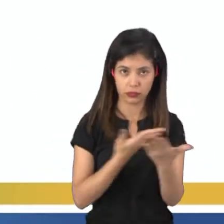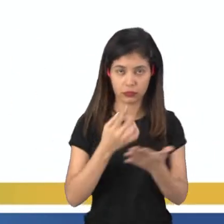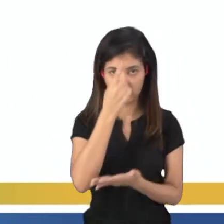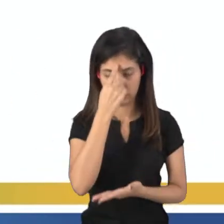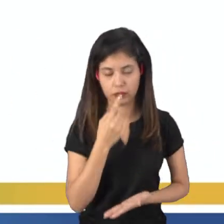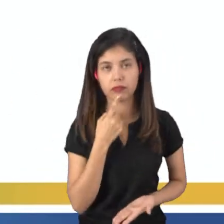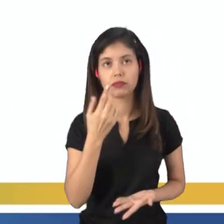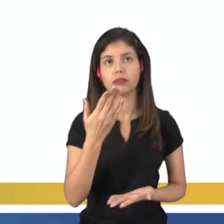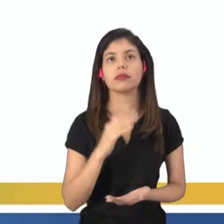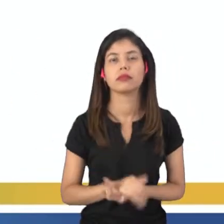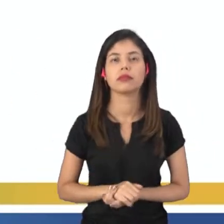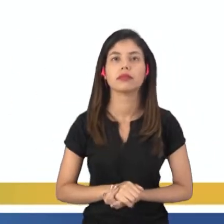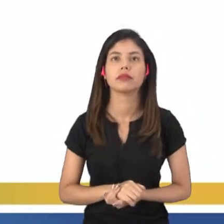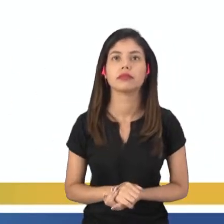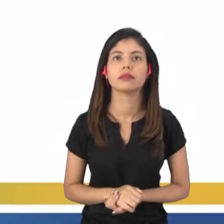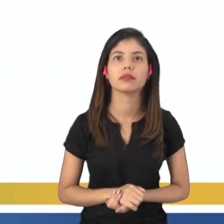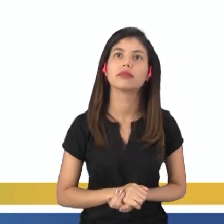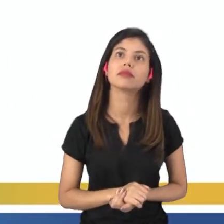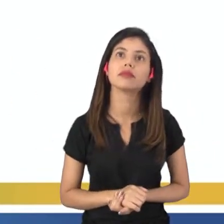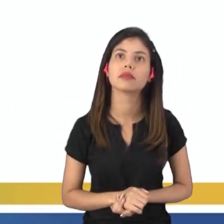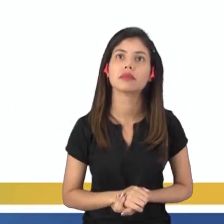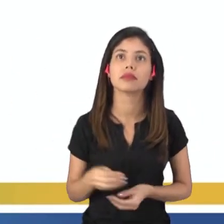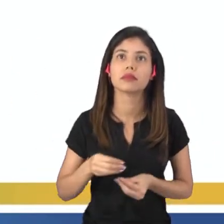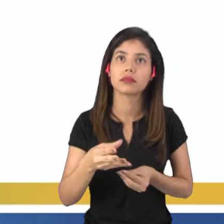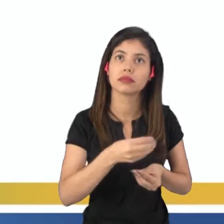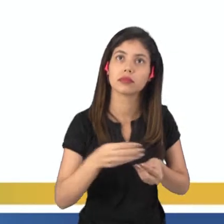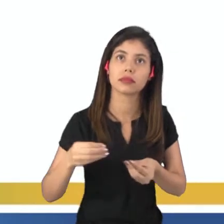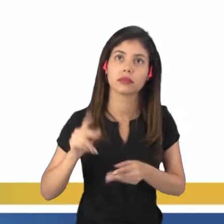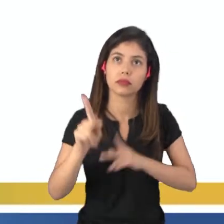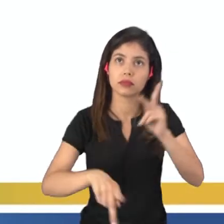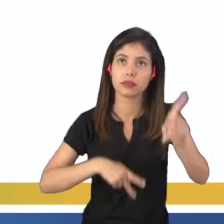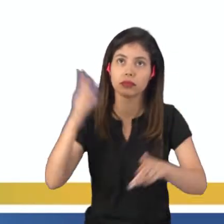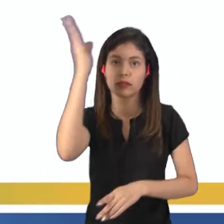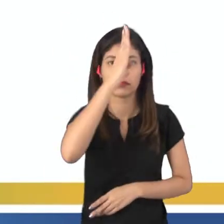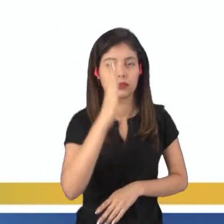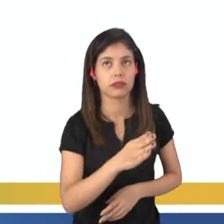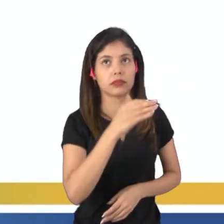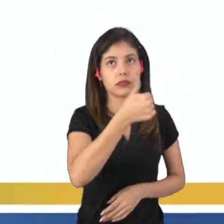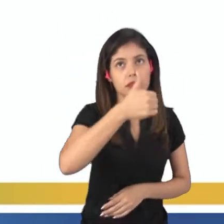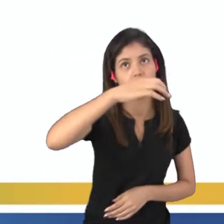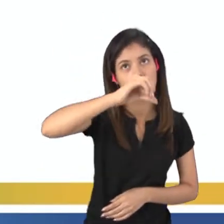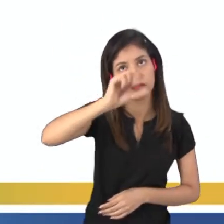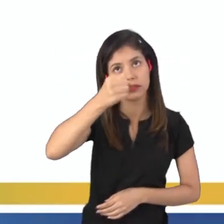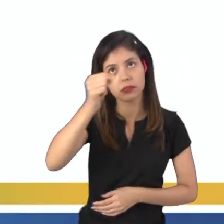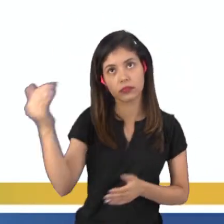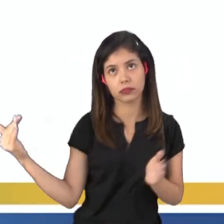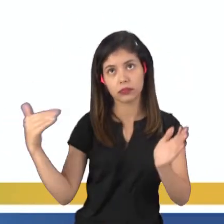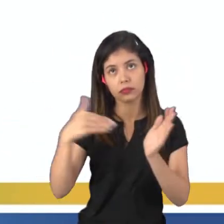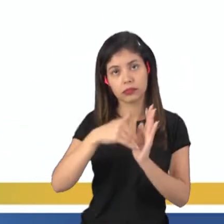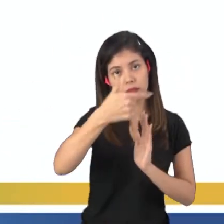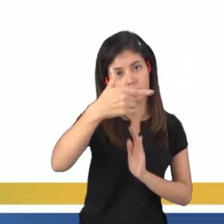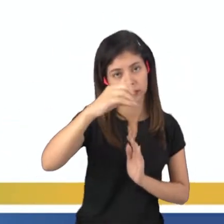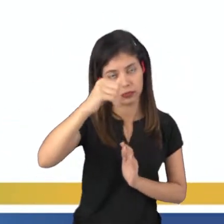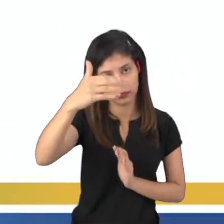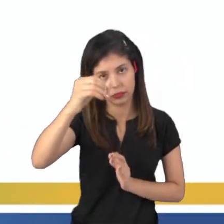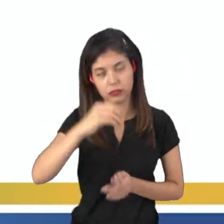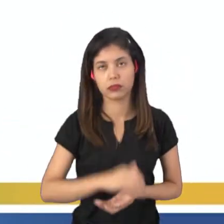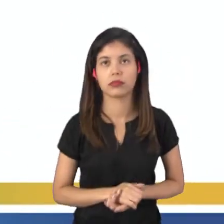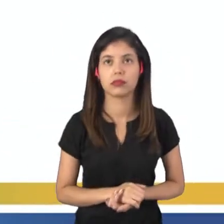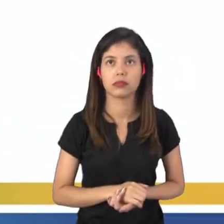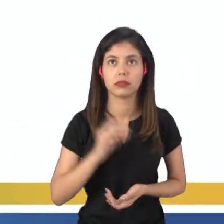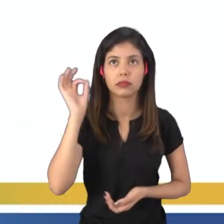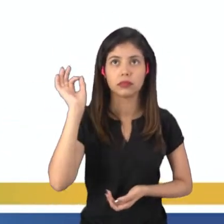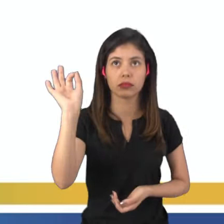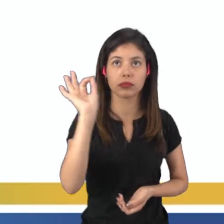vocês, olha. Isso aí é um gráfico sobre a distribuição da população brasileira de 1980 a 2010